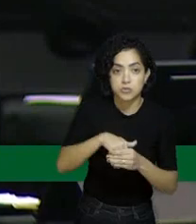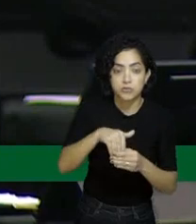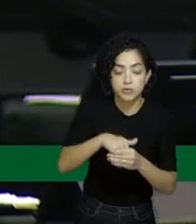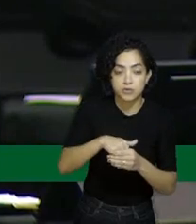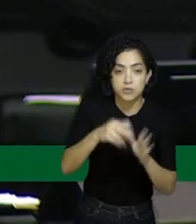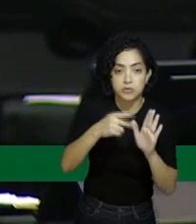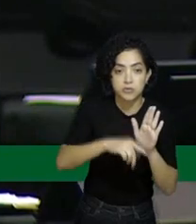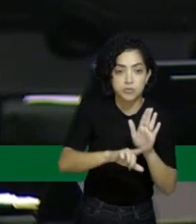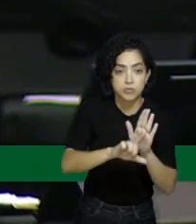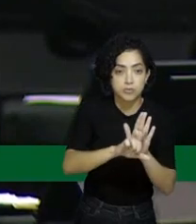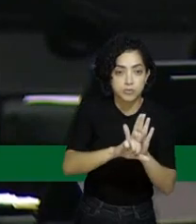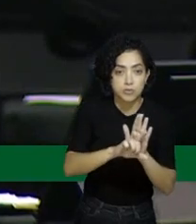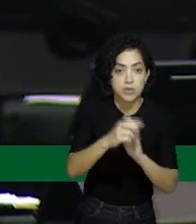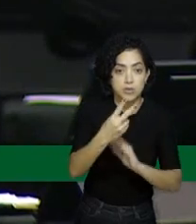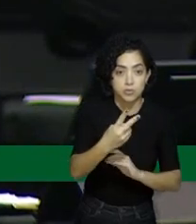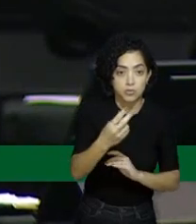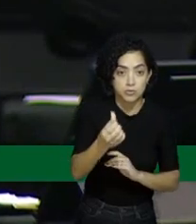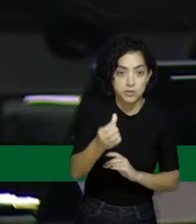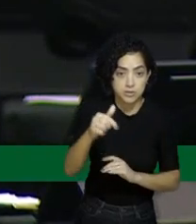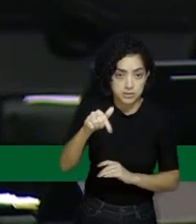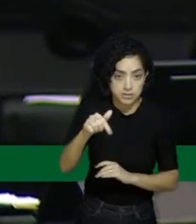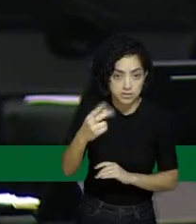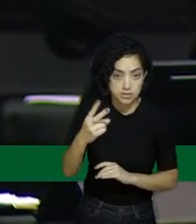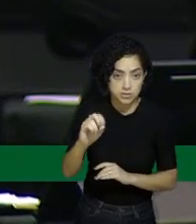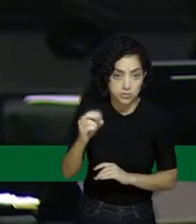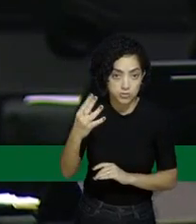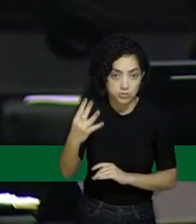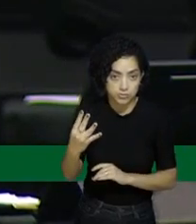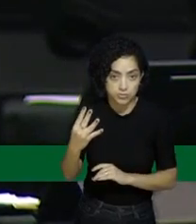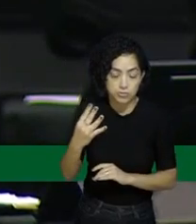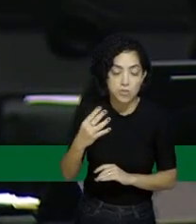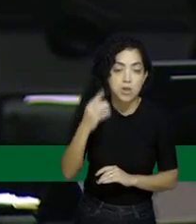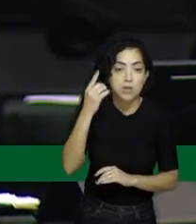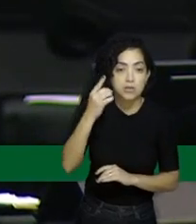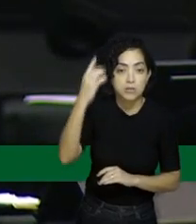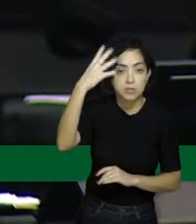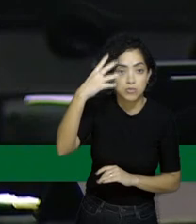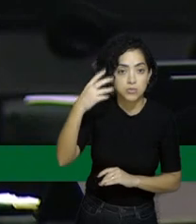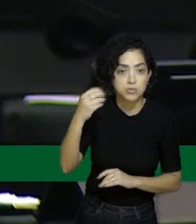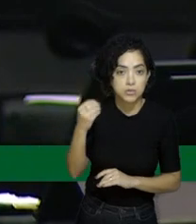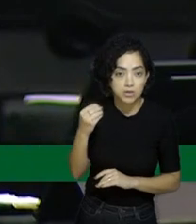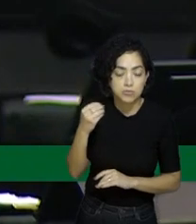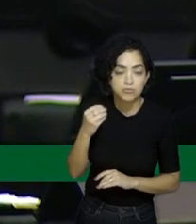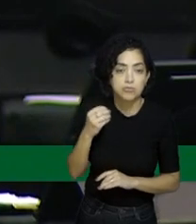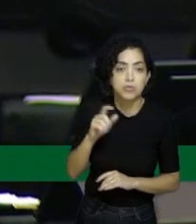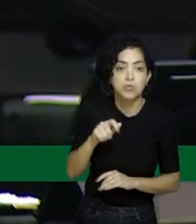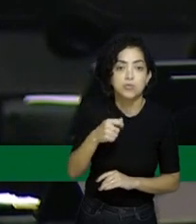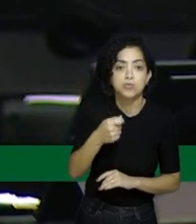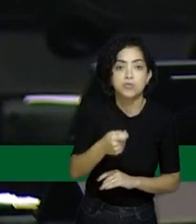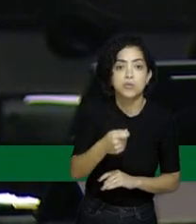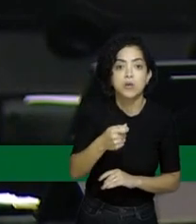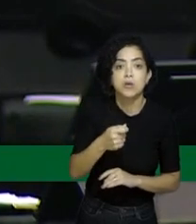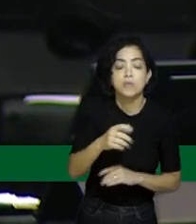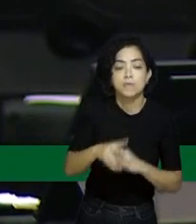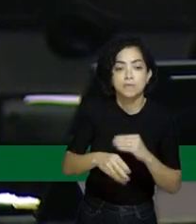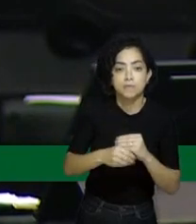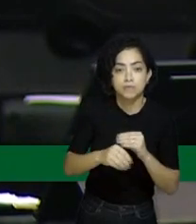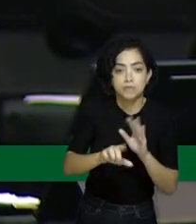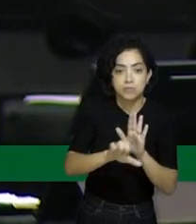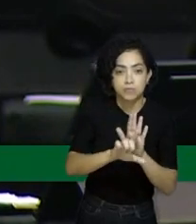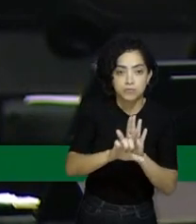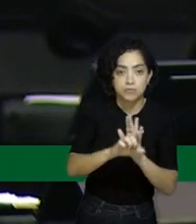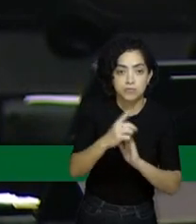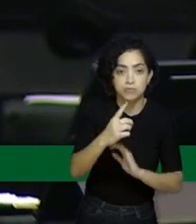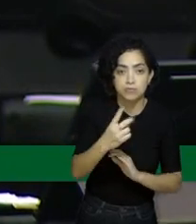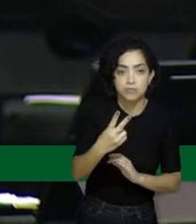do projeto de lei 267/2024, autoria deputada Luciane Carminati. Altera o anexo único da lei 18.278, de